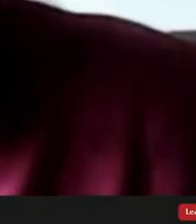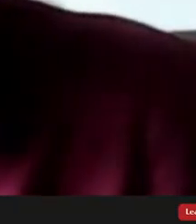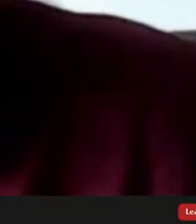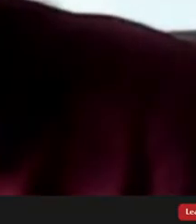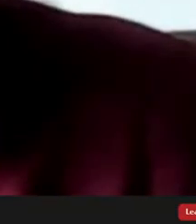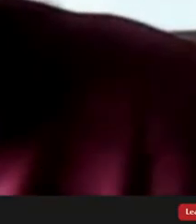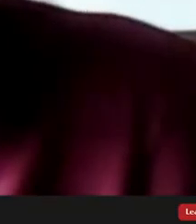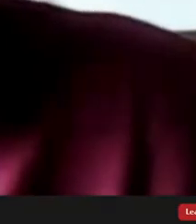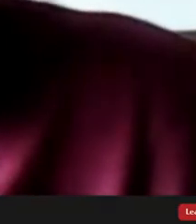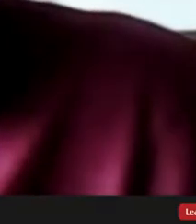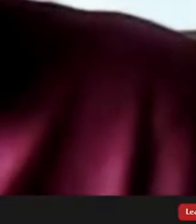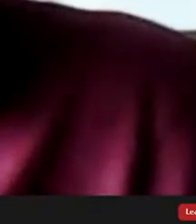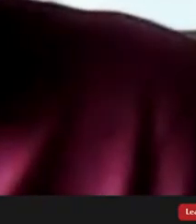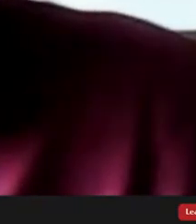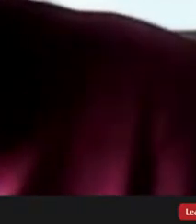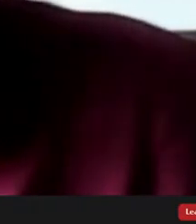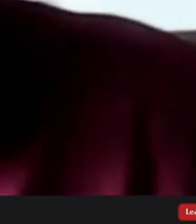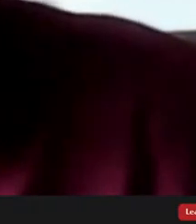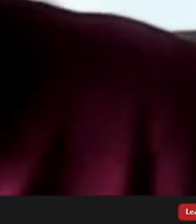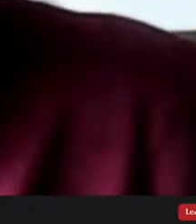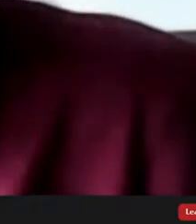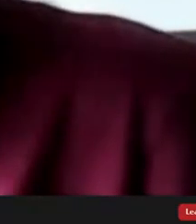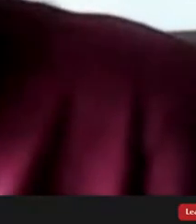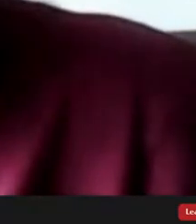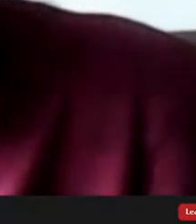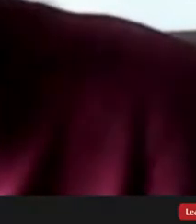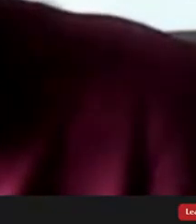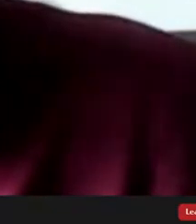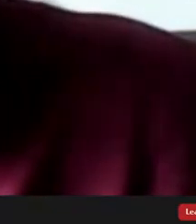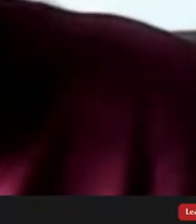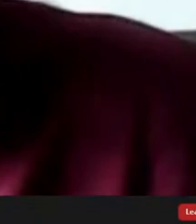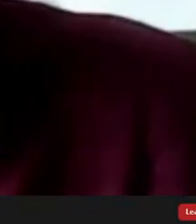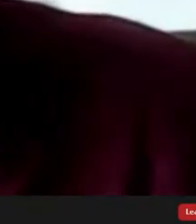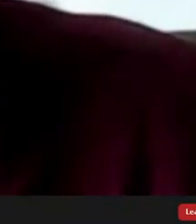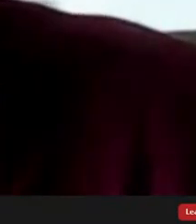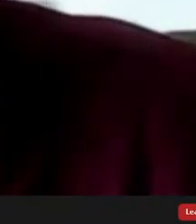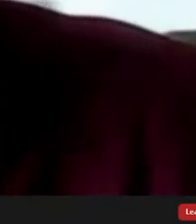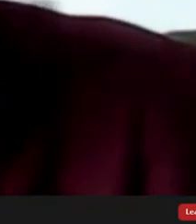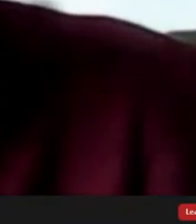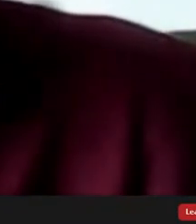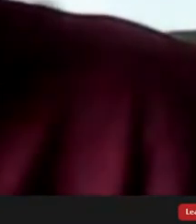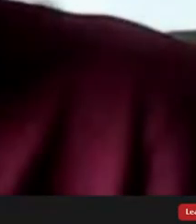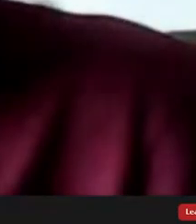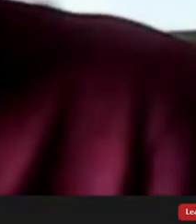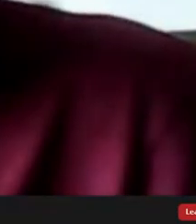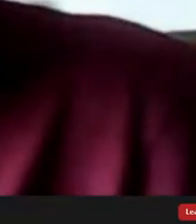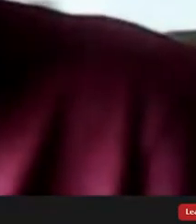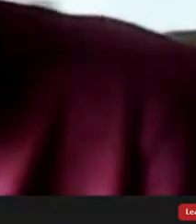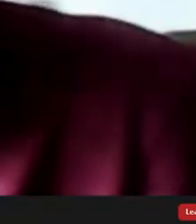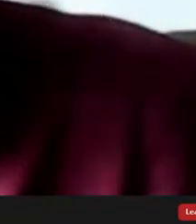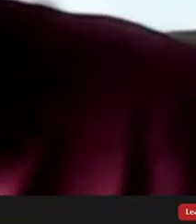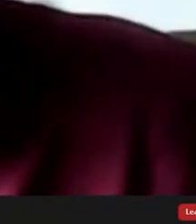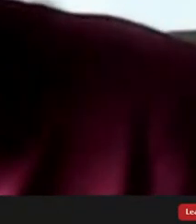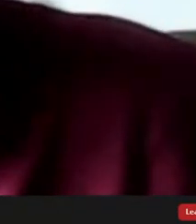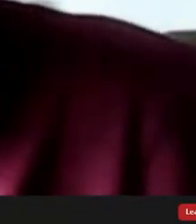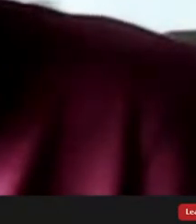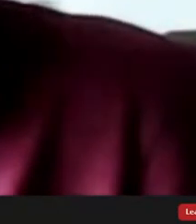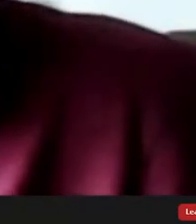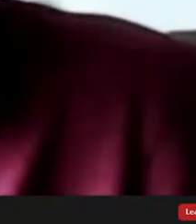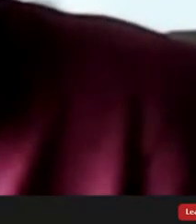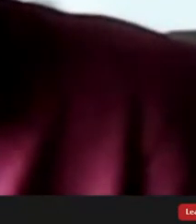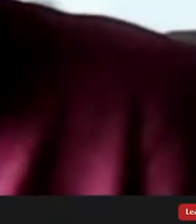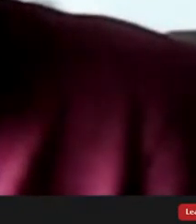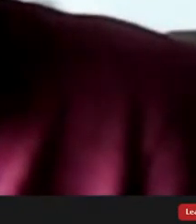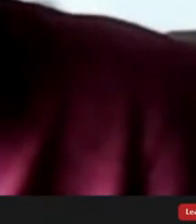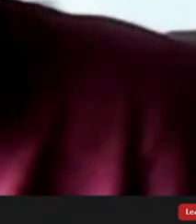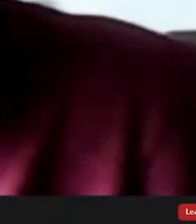para o debate. Por fim, né, embora não seja diretamente a pauta da audiência, eu queria trazer aqui uma reflexão